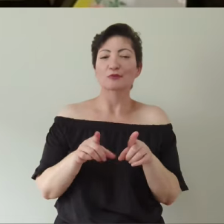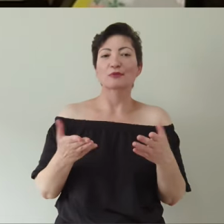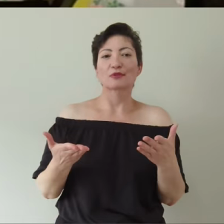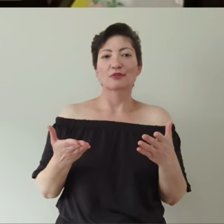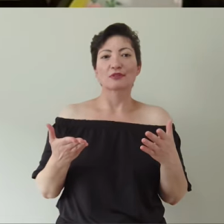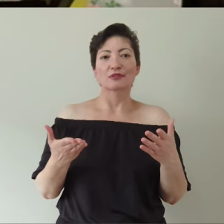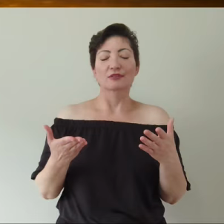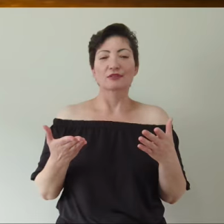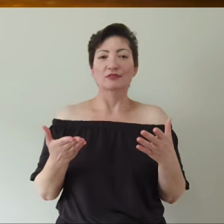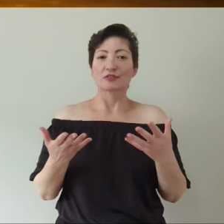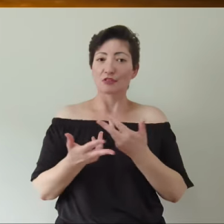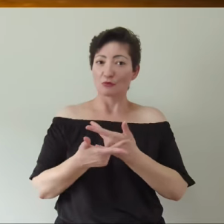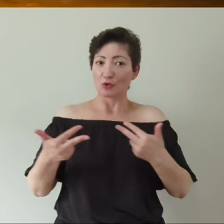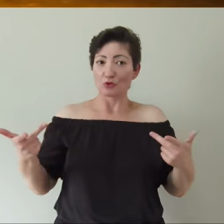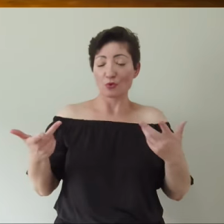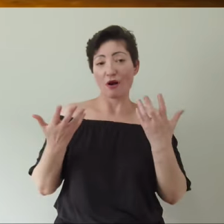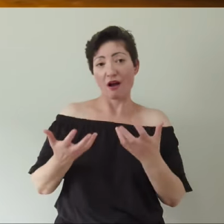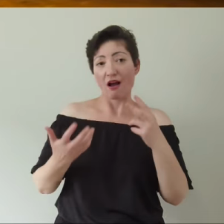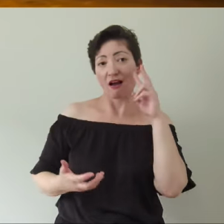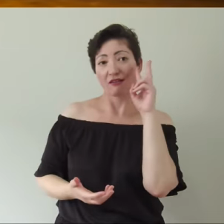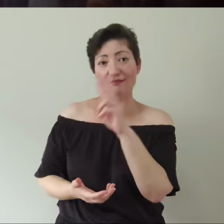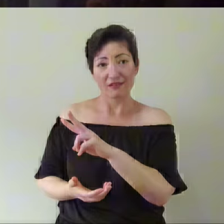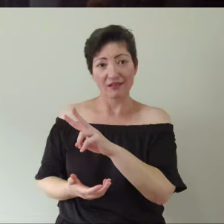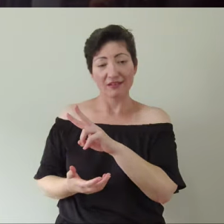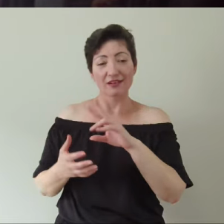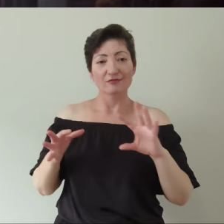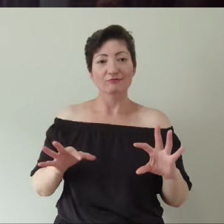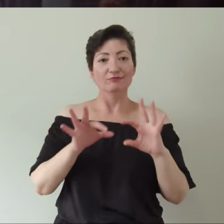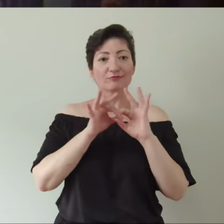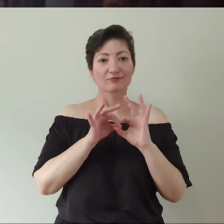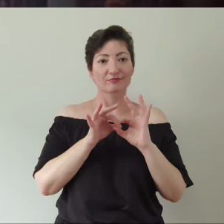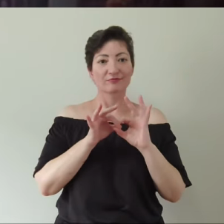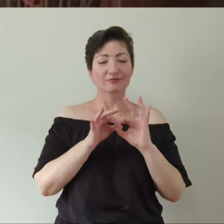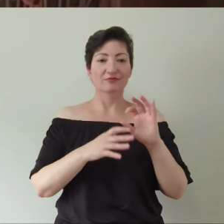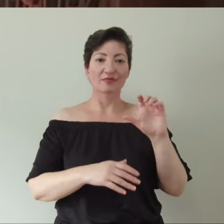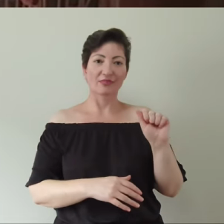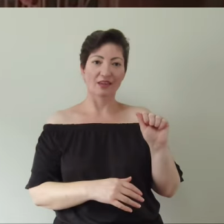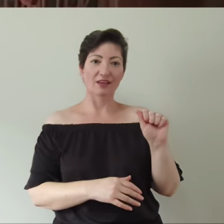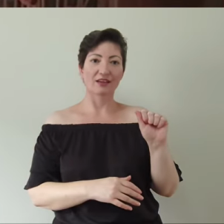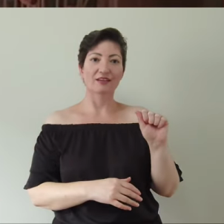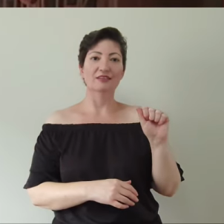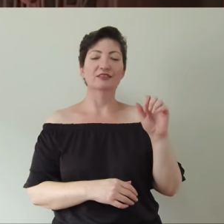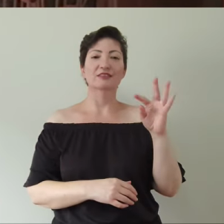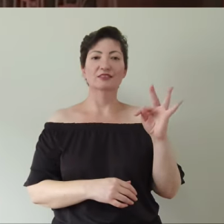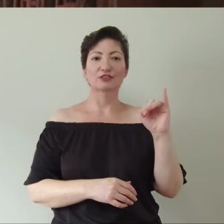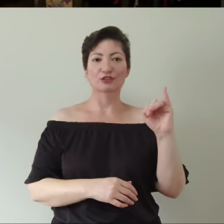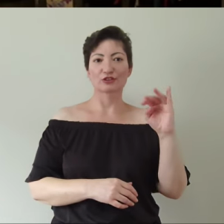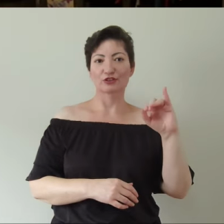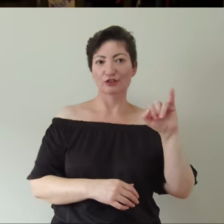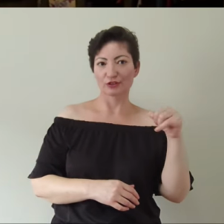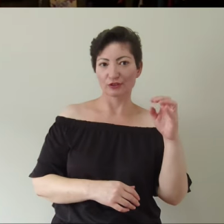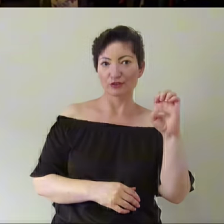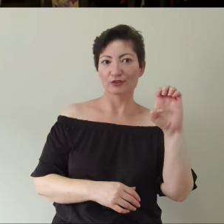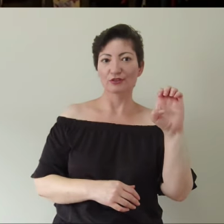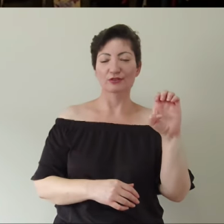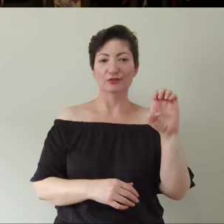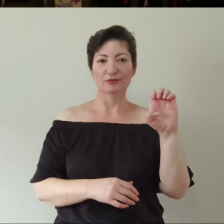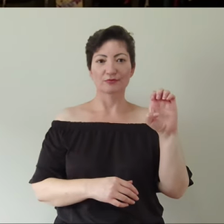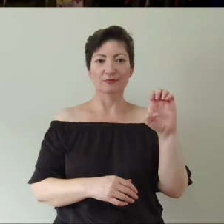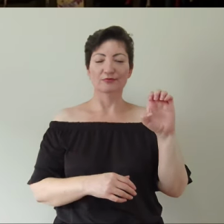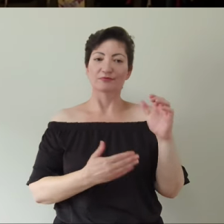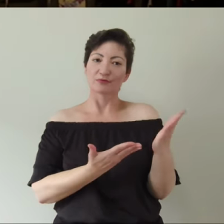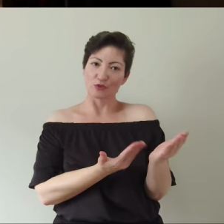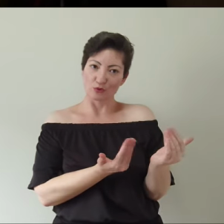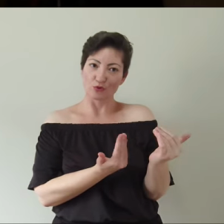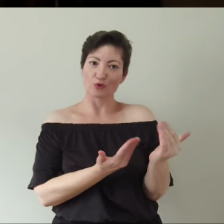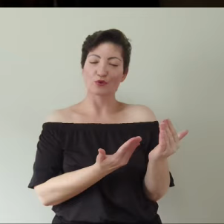nossas peças, ainda tivemos a parceria com grupos da Atinge, Associação de Teatro para a Infância e Juventude do